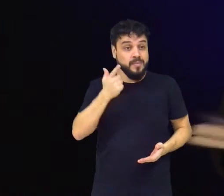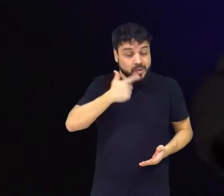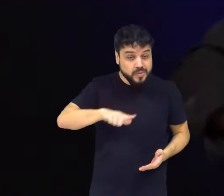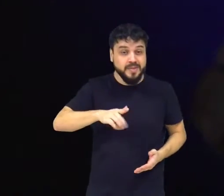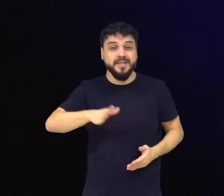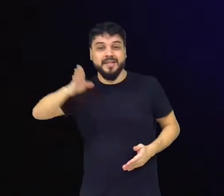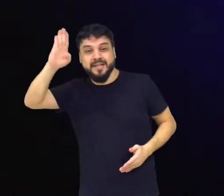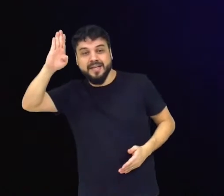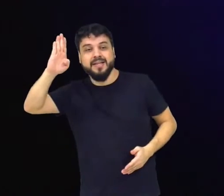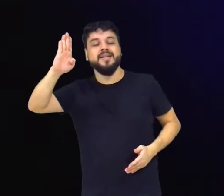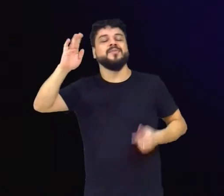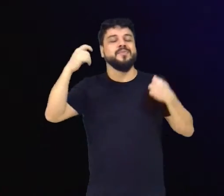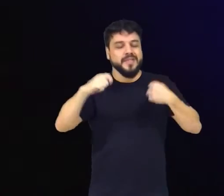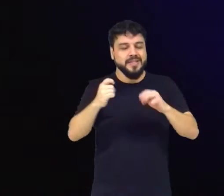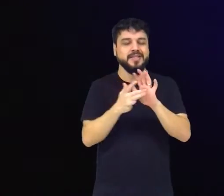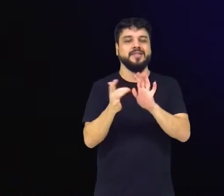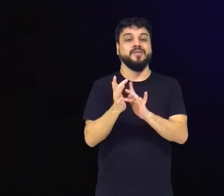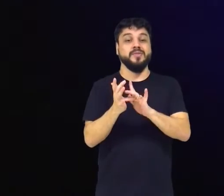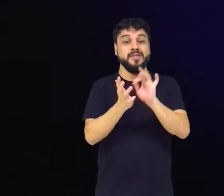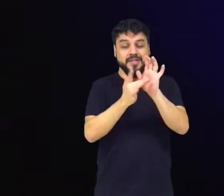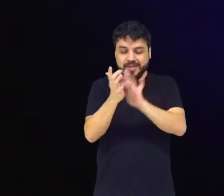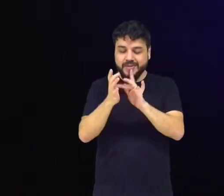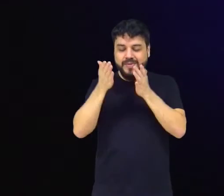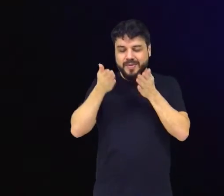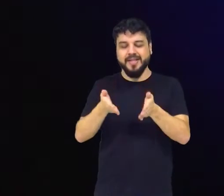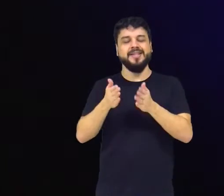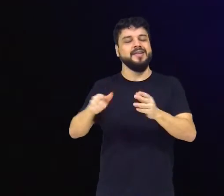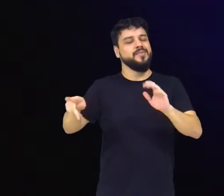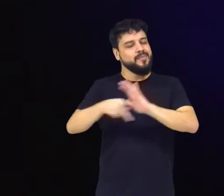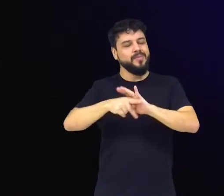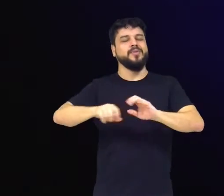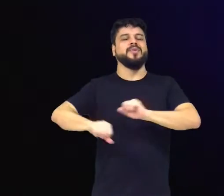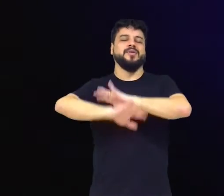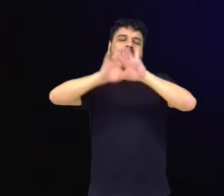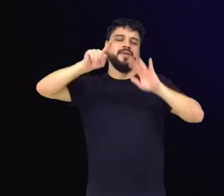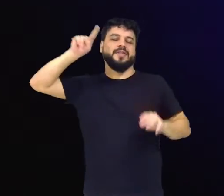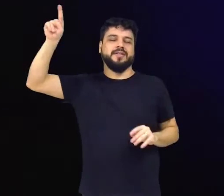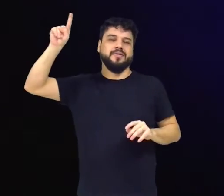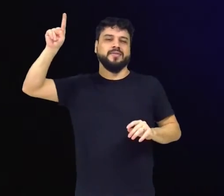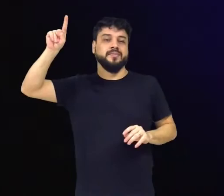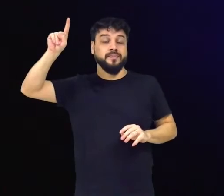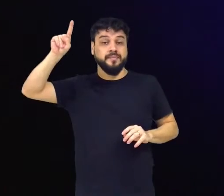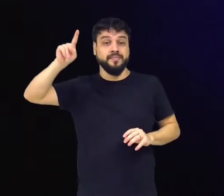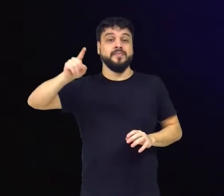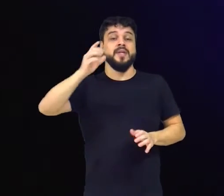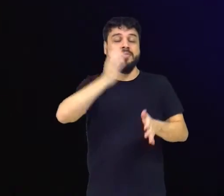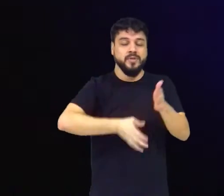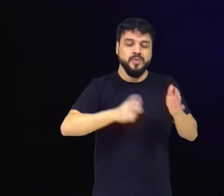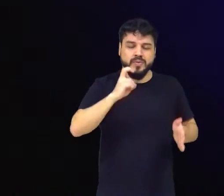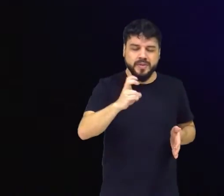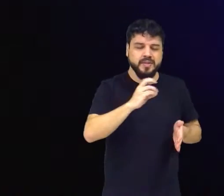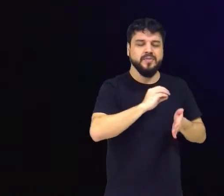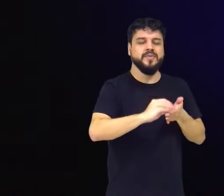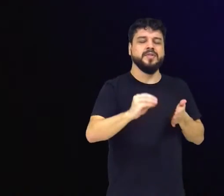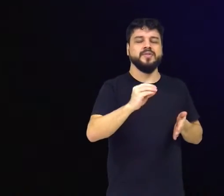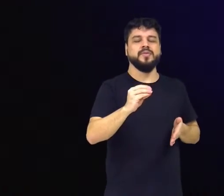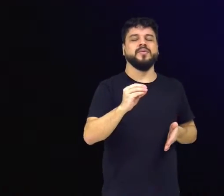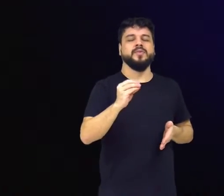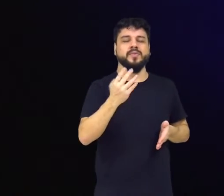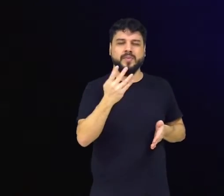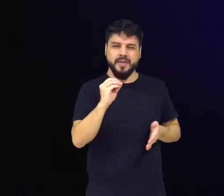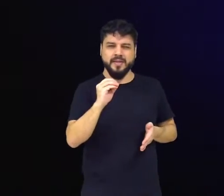da glória e da majestade de Deus. O versículo 5 do capítulo 40 de Isaías diz assim: e a glória do Senhor